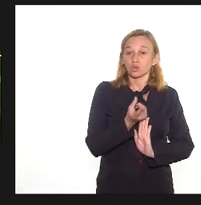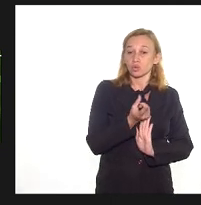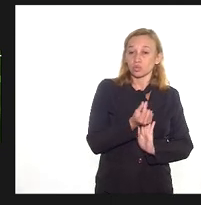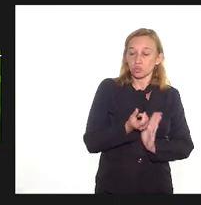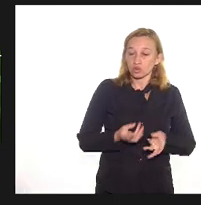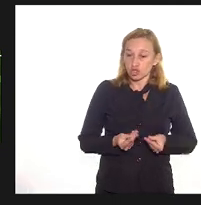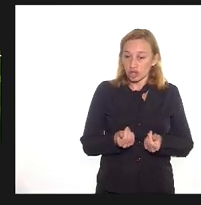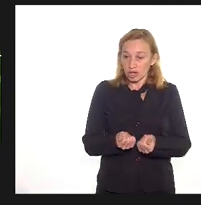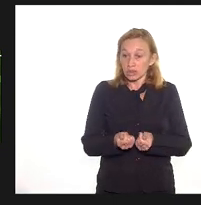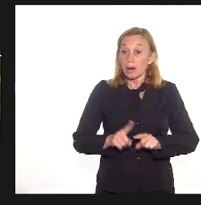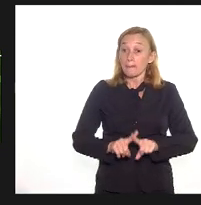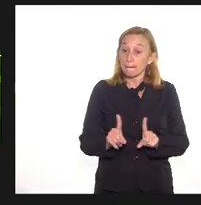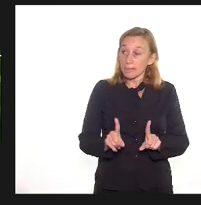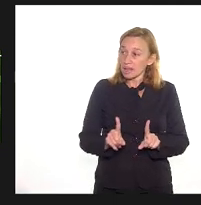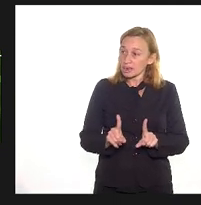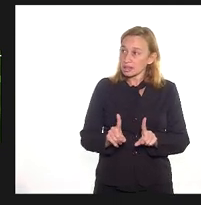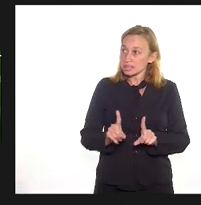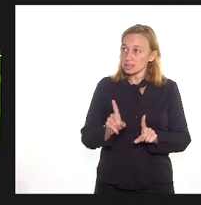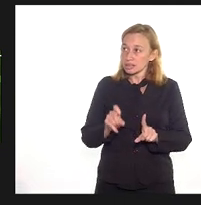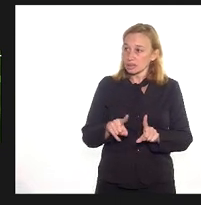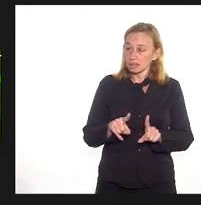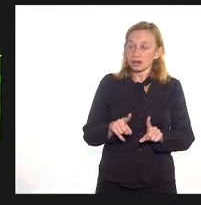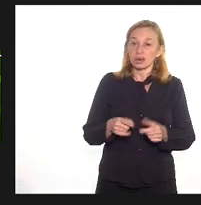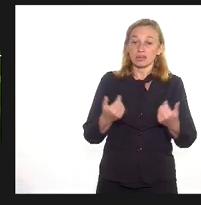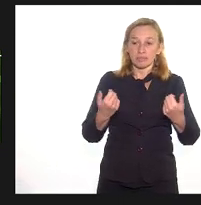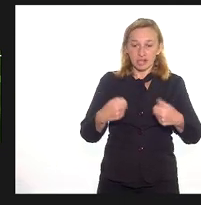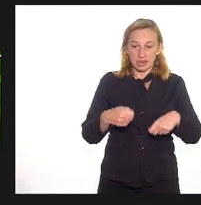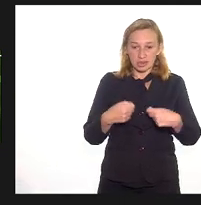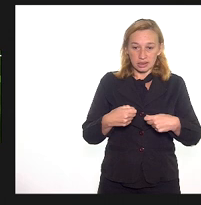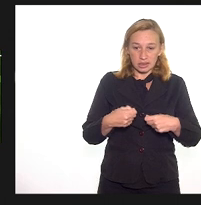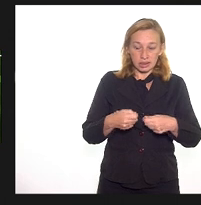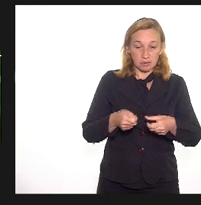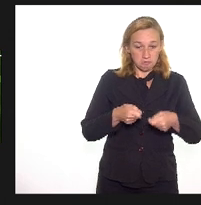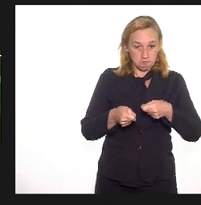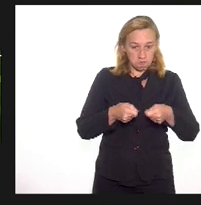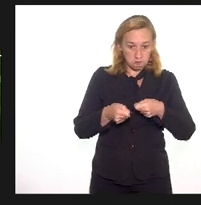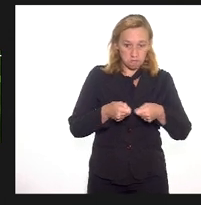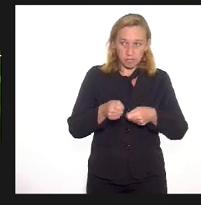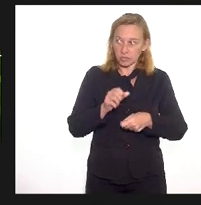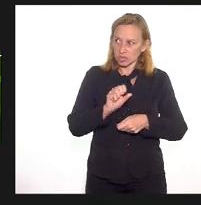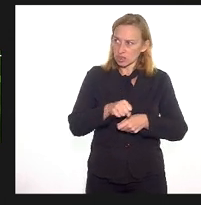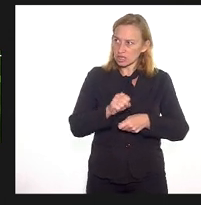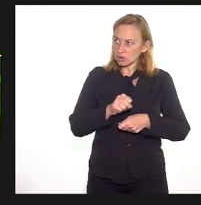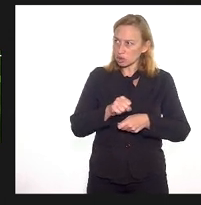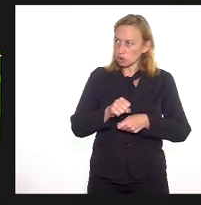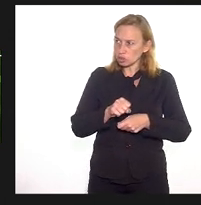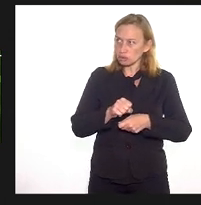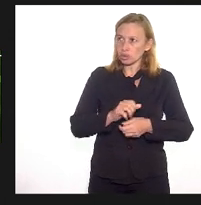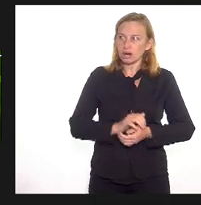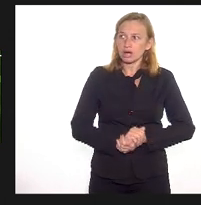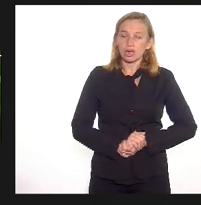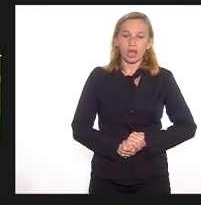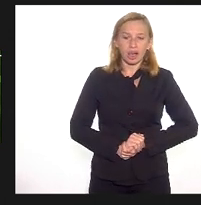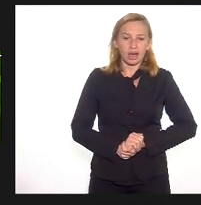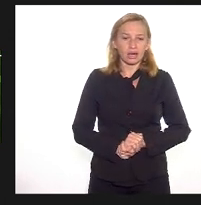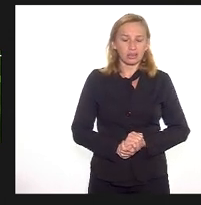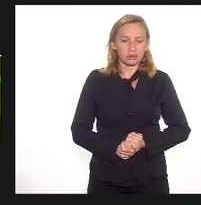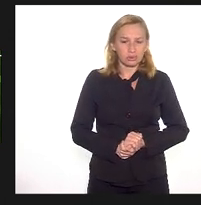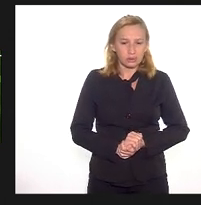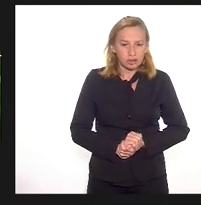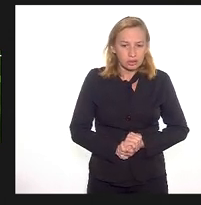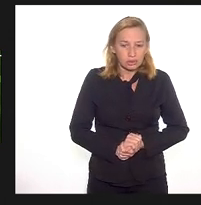esse é um ponto que também precisa ser endereçado à agência, de modo que, eventualmente, repercuta